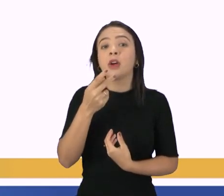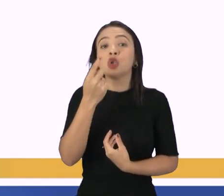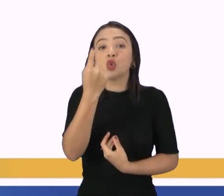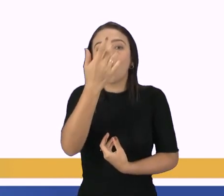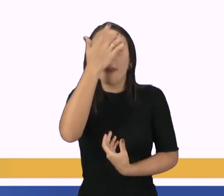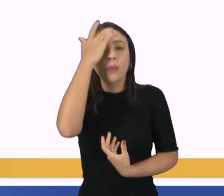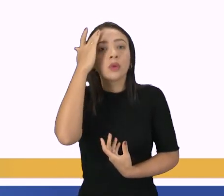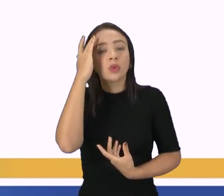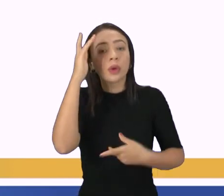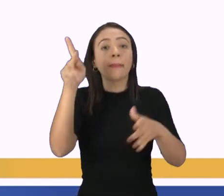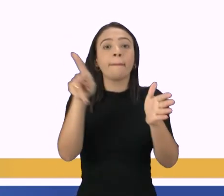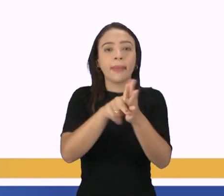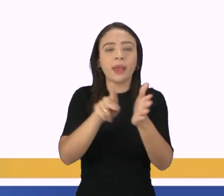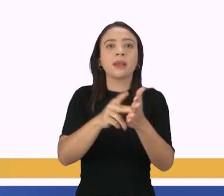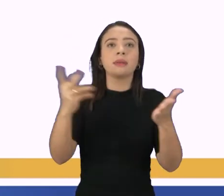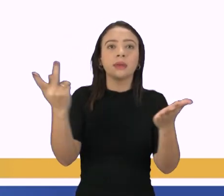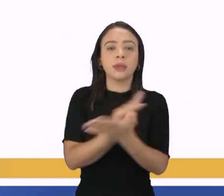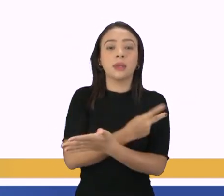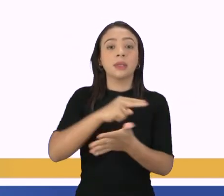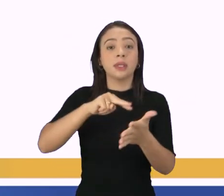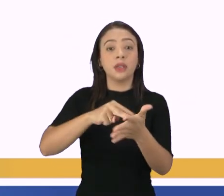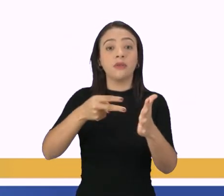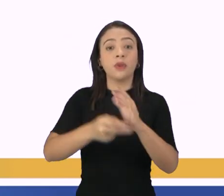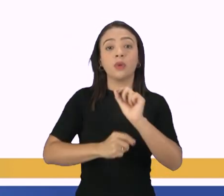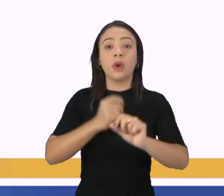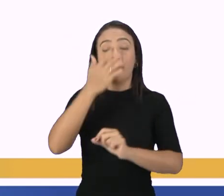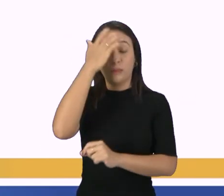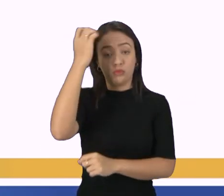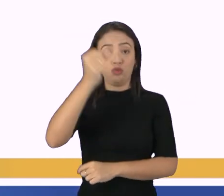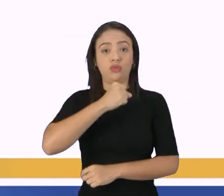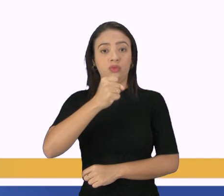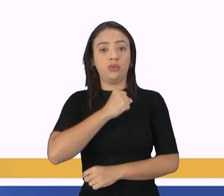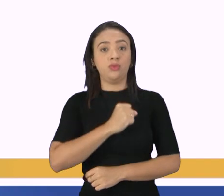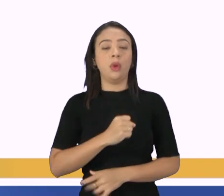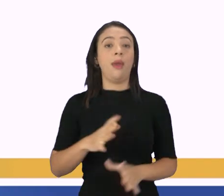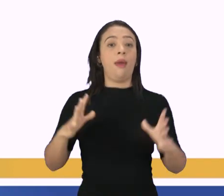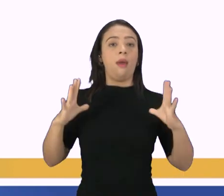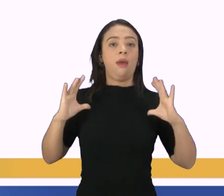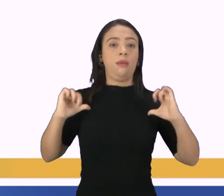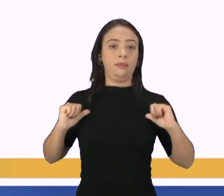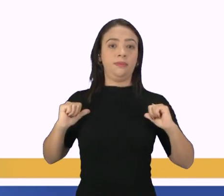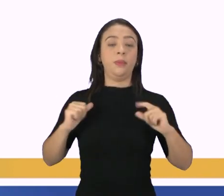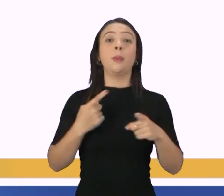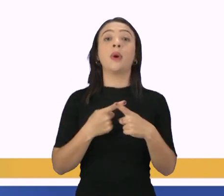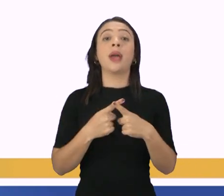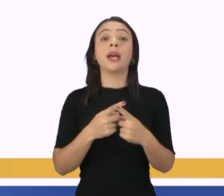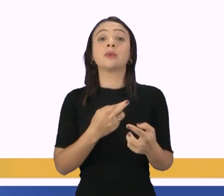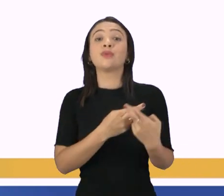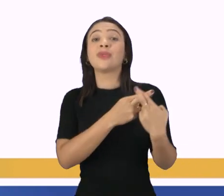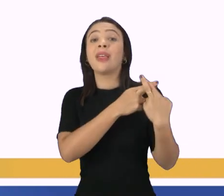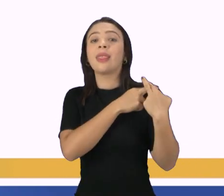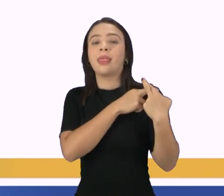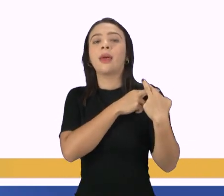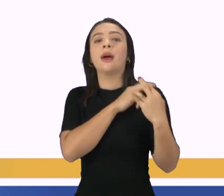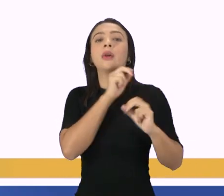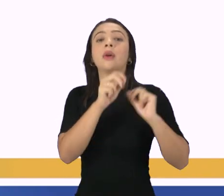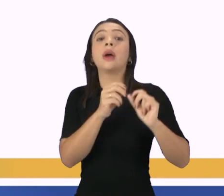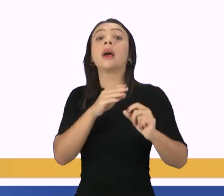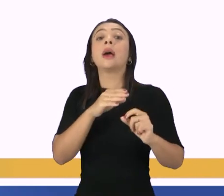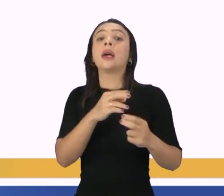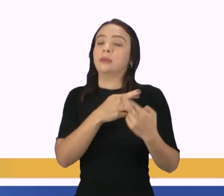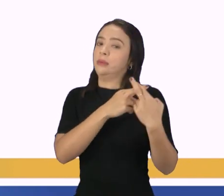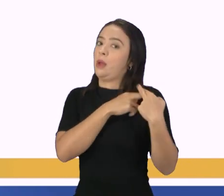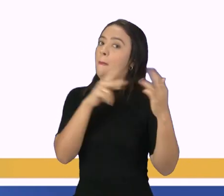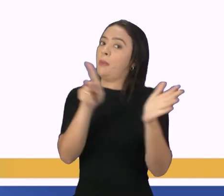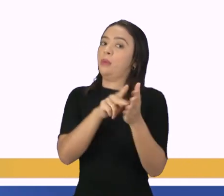fato, o que marca a neutralidade do jornalista, pois a responsabilidade do que é dito fica sobre responsabilidade do